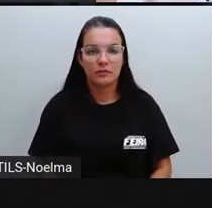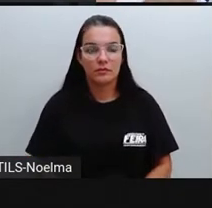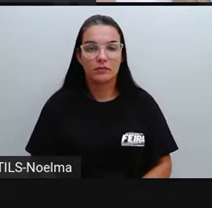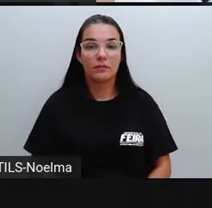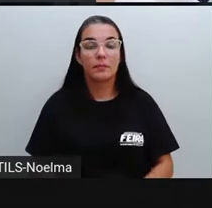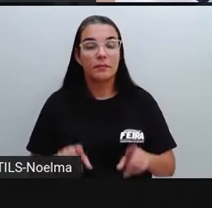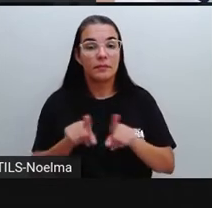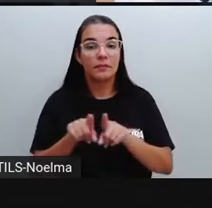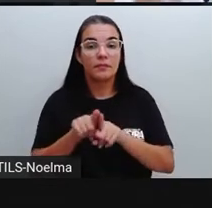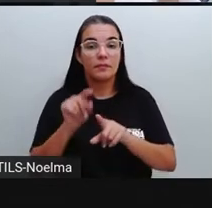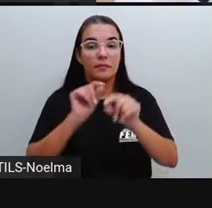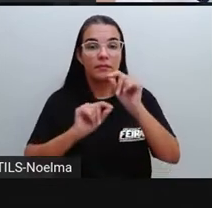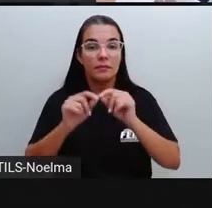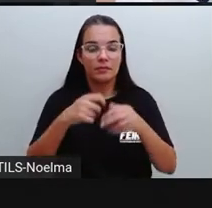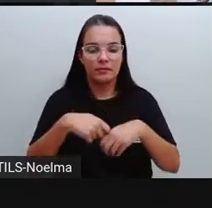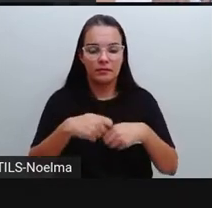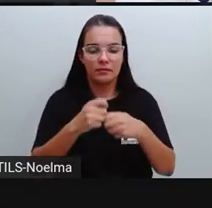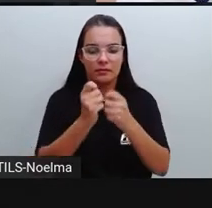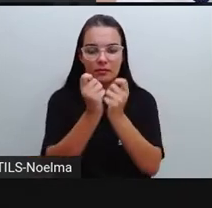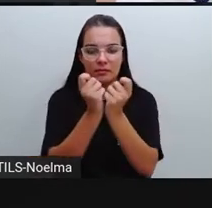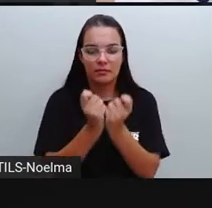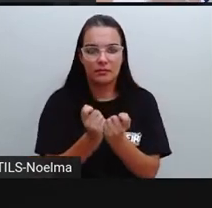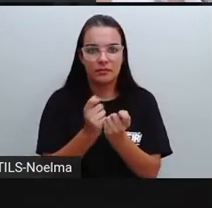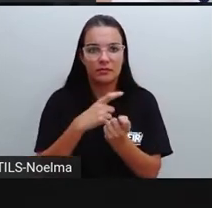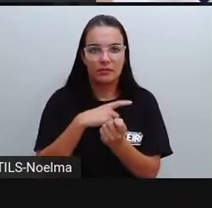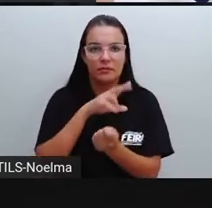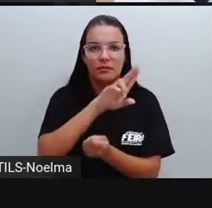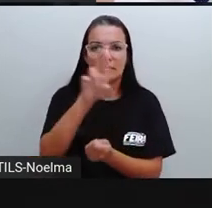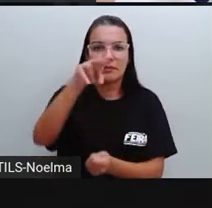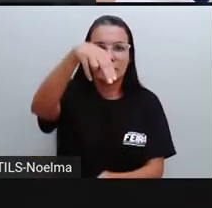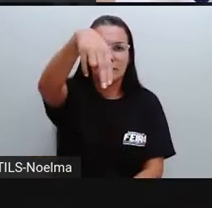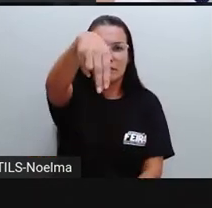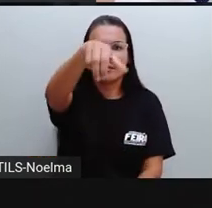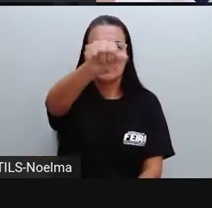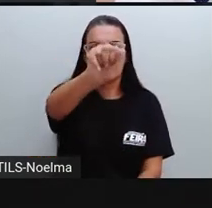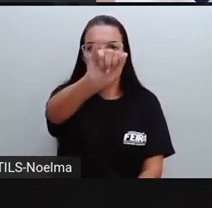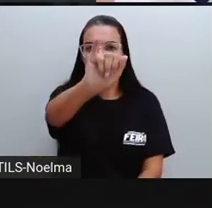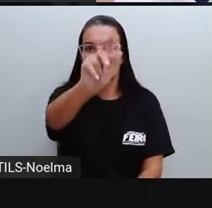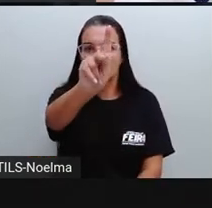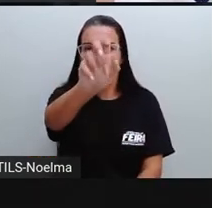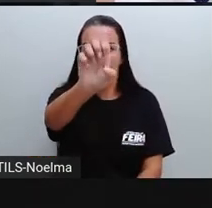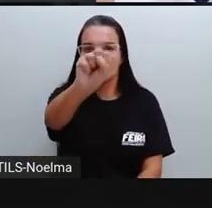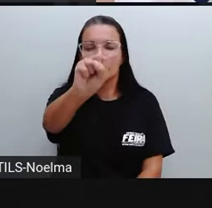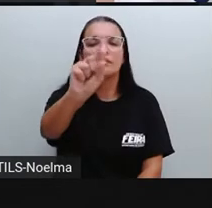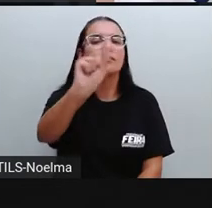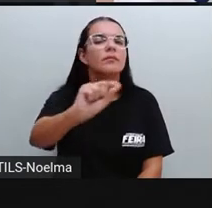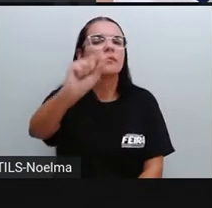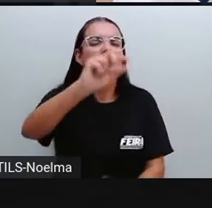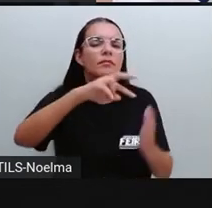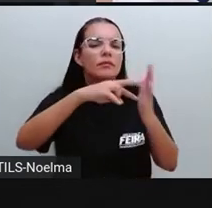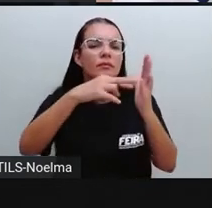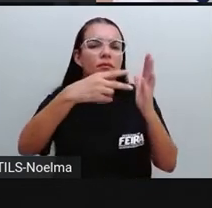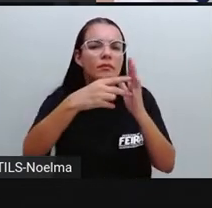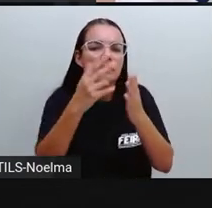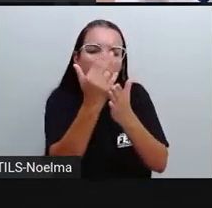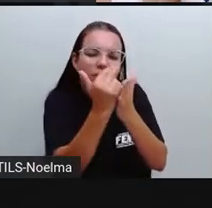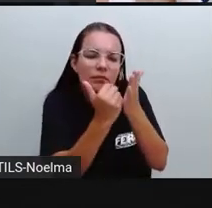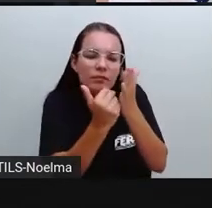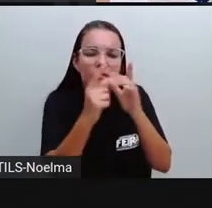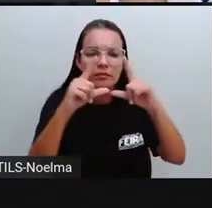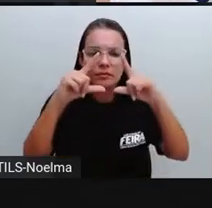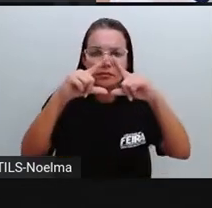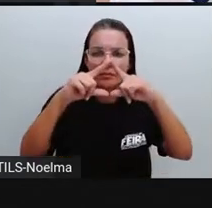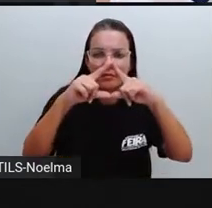E o baralho, ele é formado por naipes, que são essas representações, ó, os desenhos aqui. Então, nós